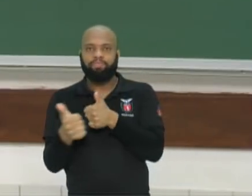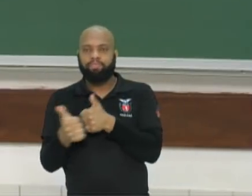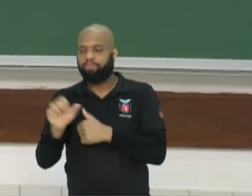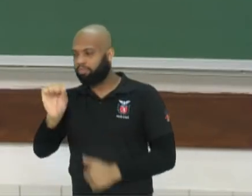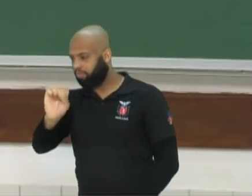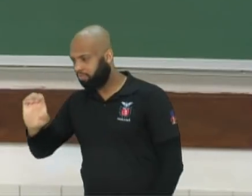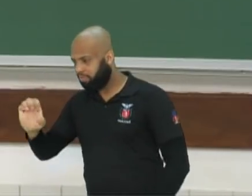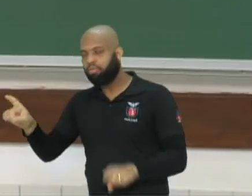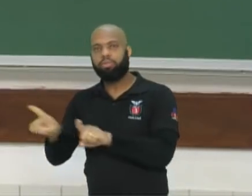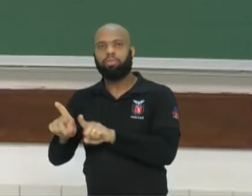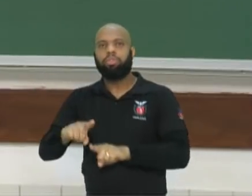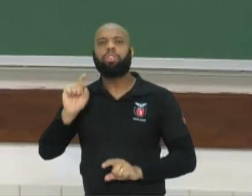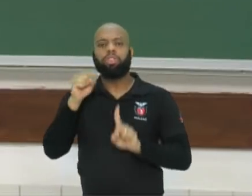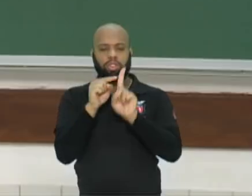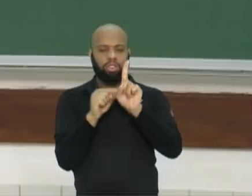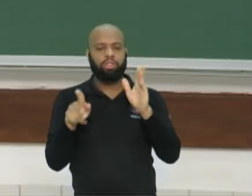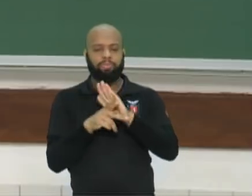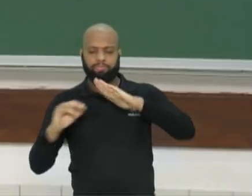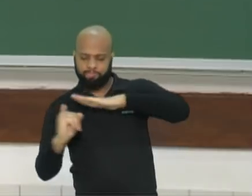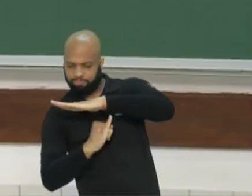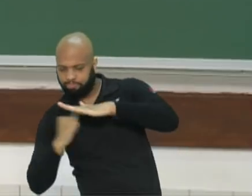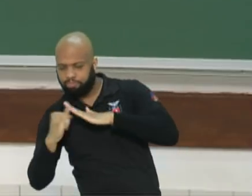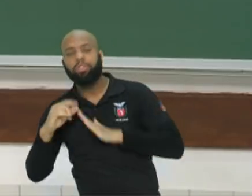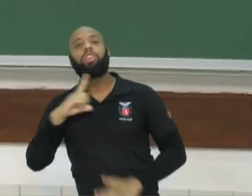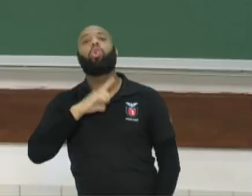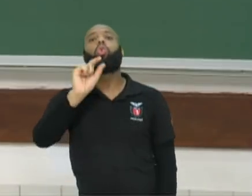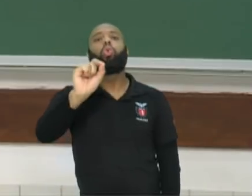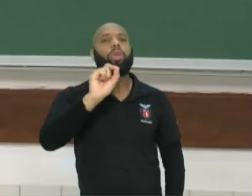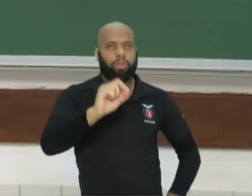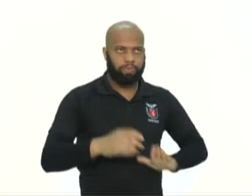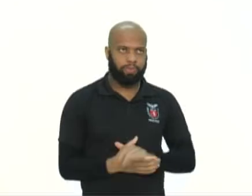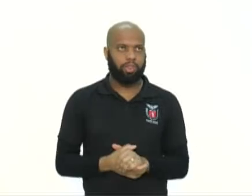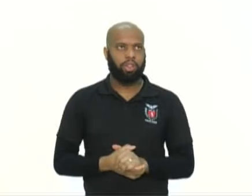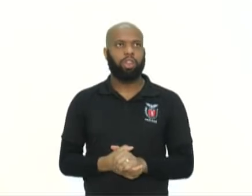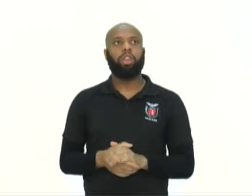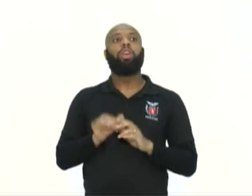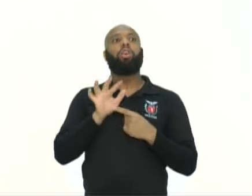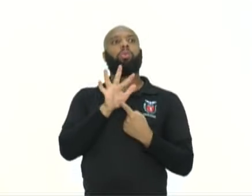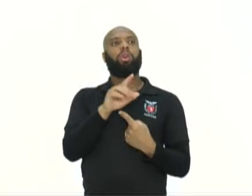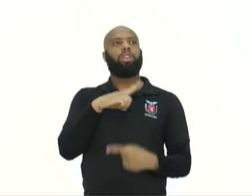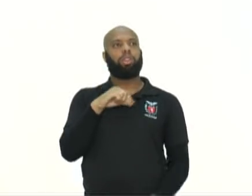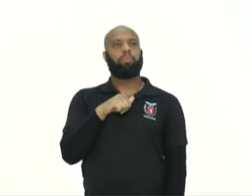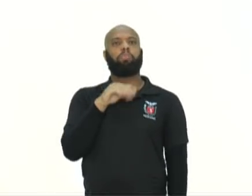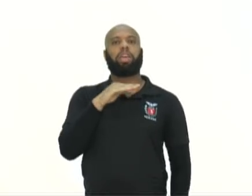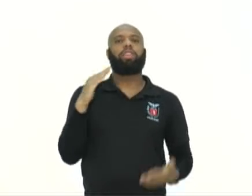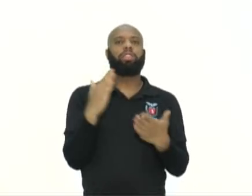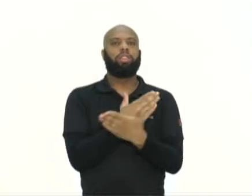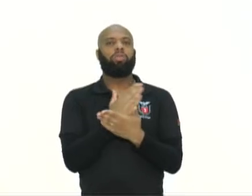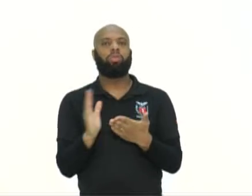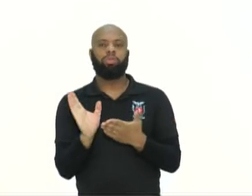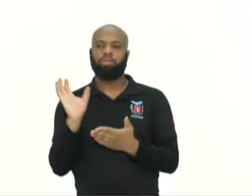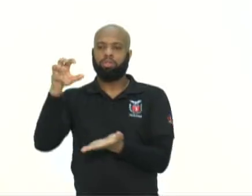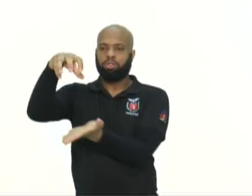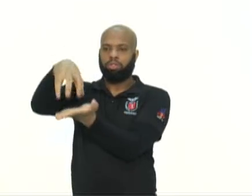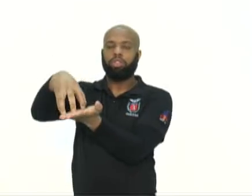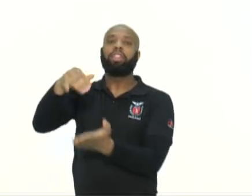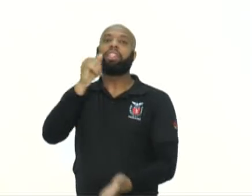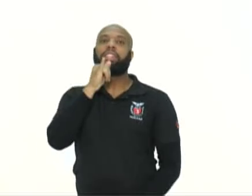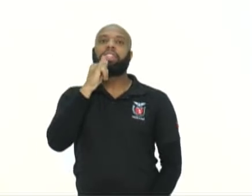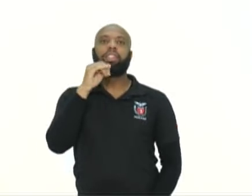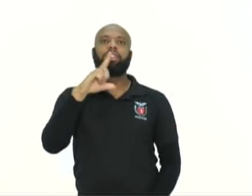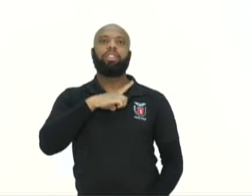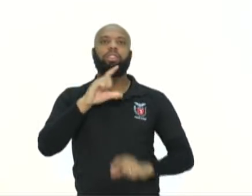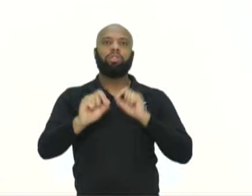do sudeste. Que tipos de indústrias nós vamos ter ali? Destaque para alguns centros industriais como Campo